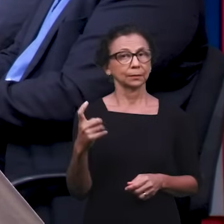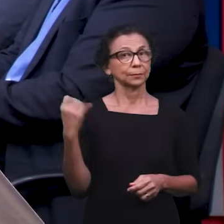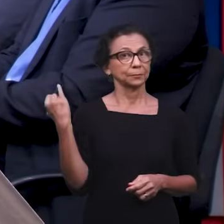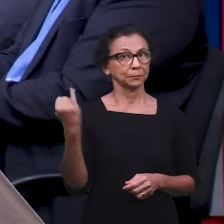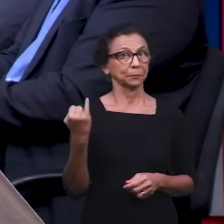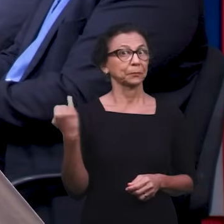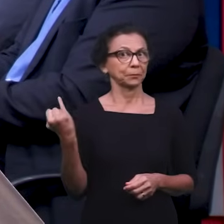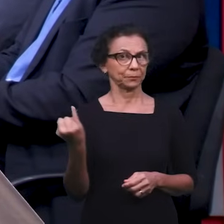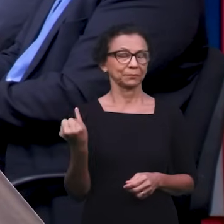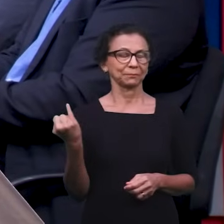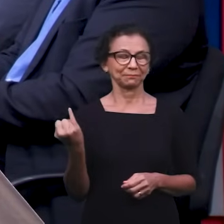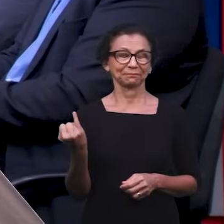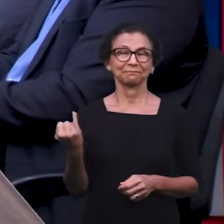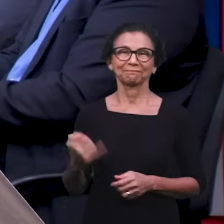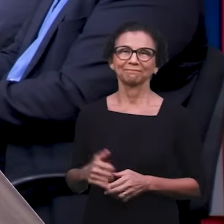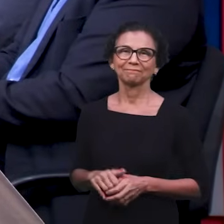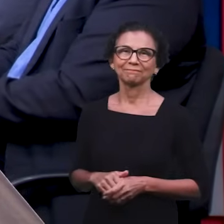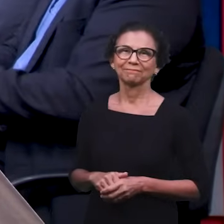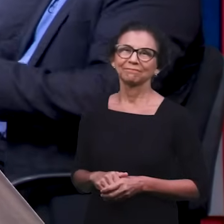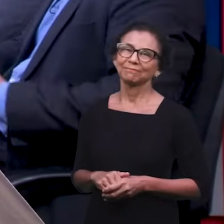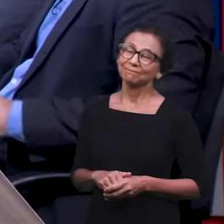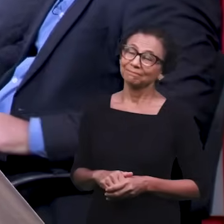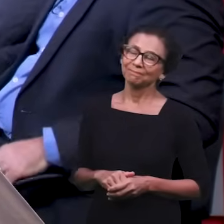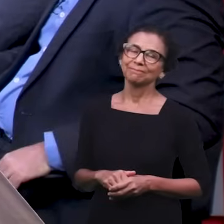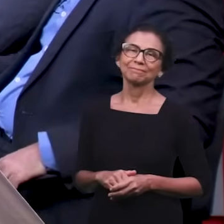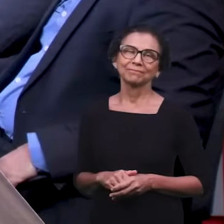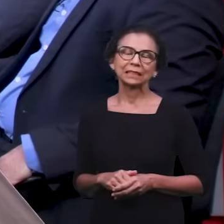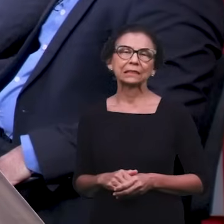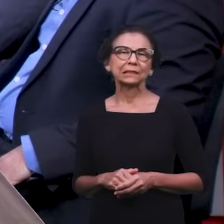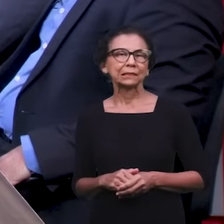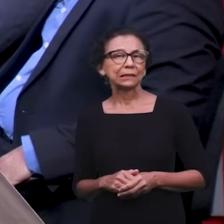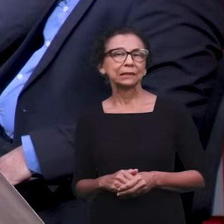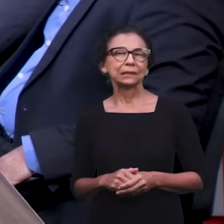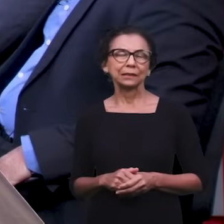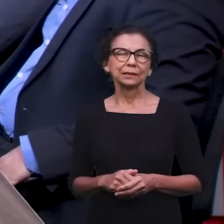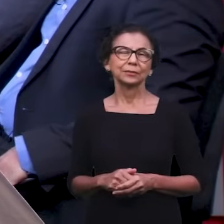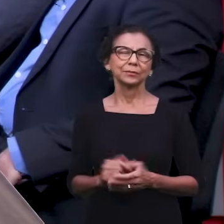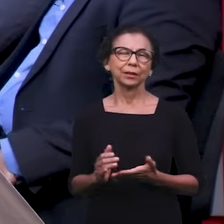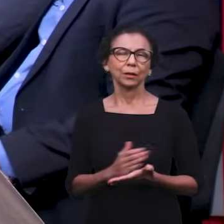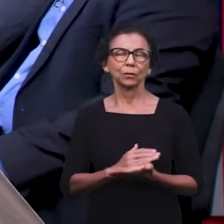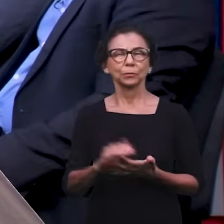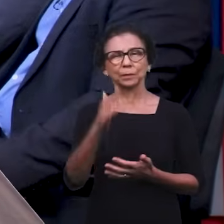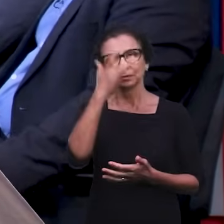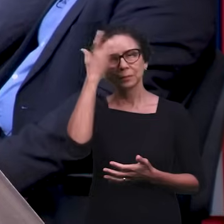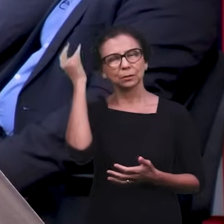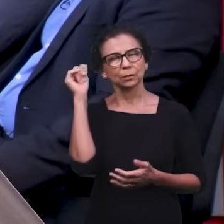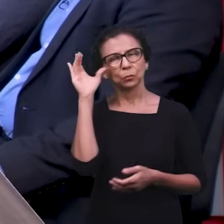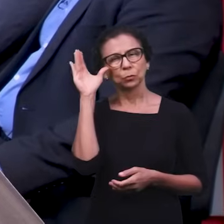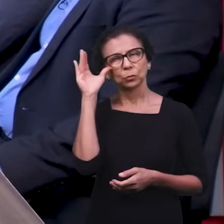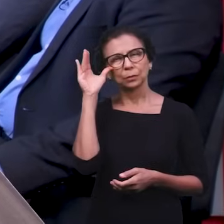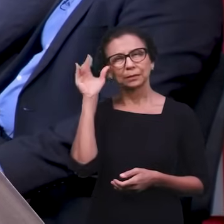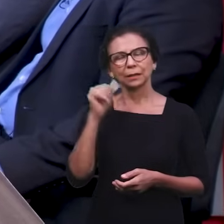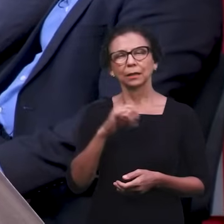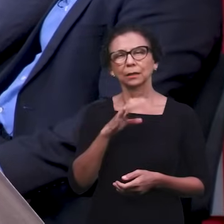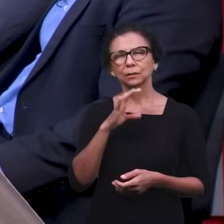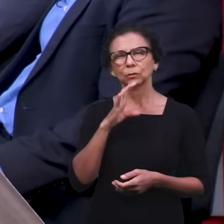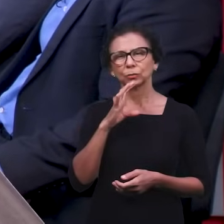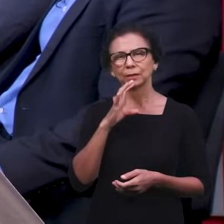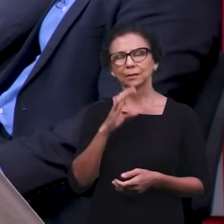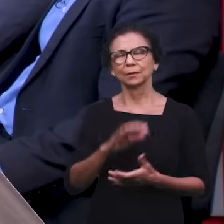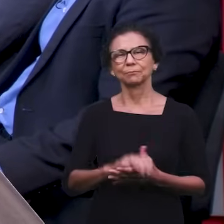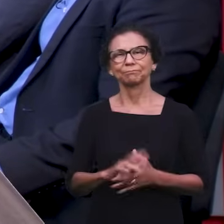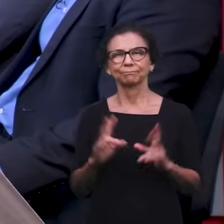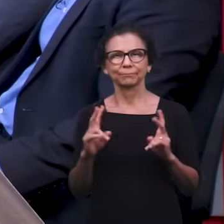muito importante e que, por certo, muitos ainda desejam conhecer um pouco mais sobre esse